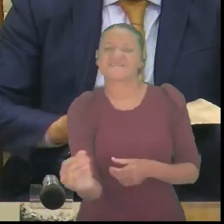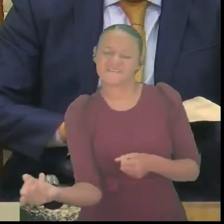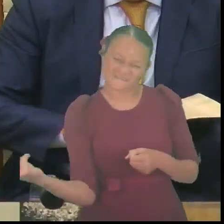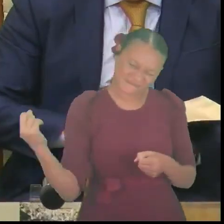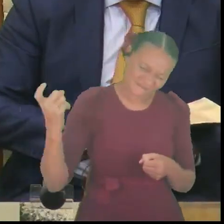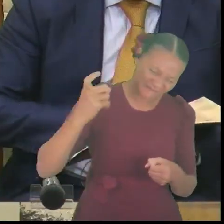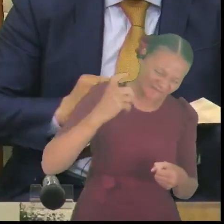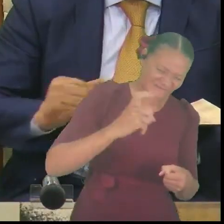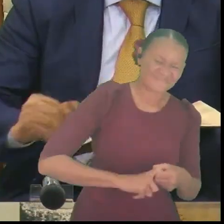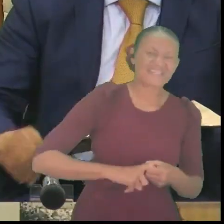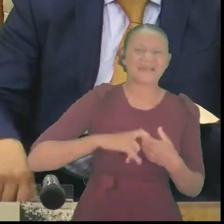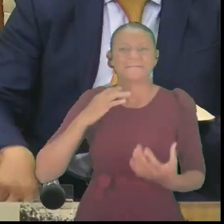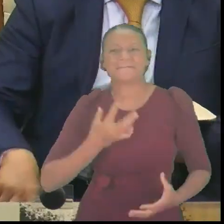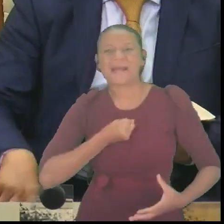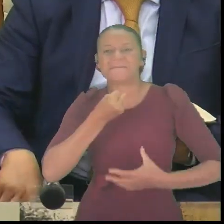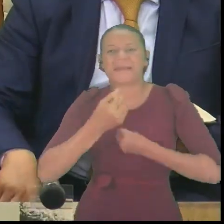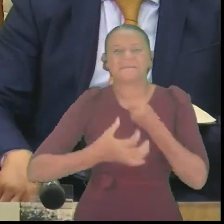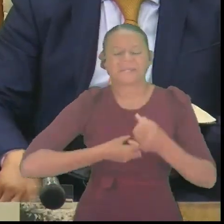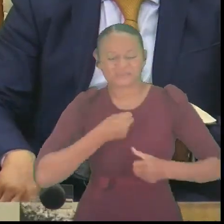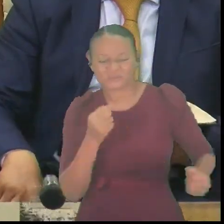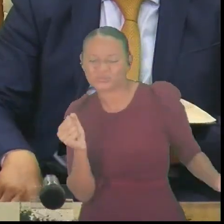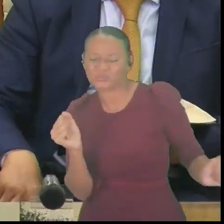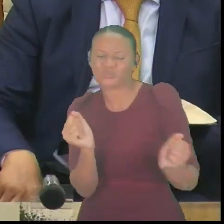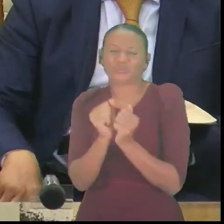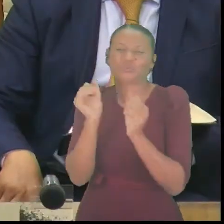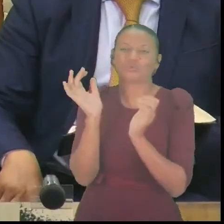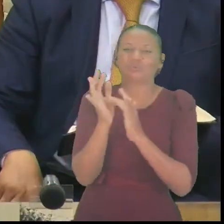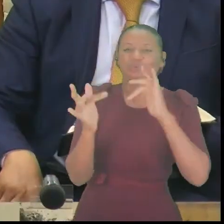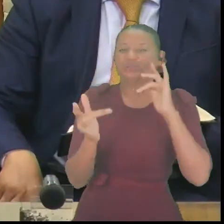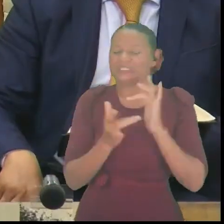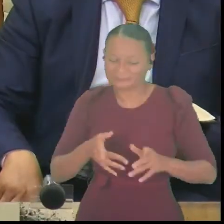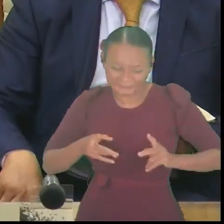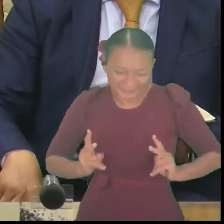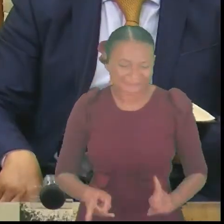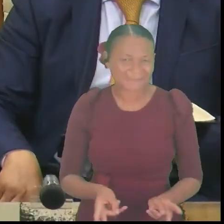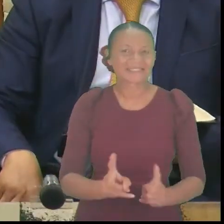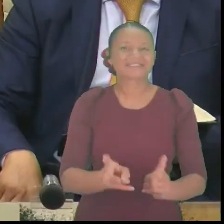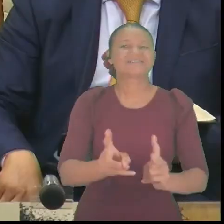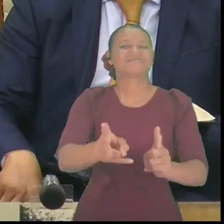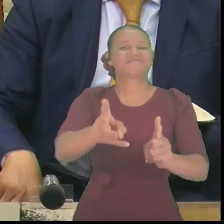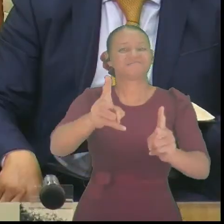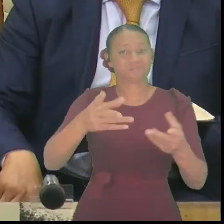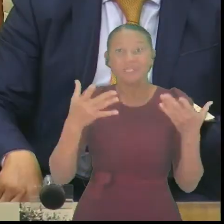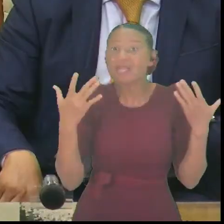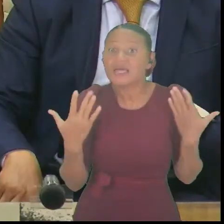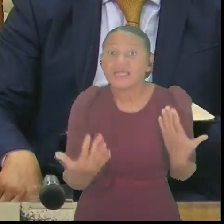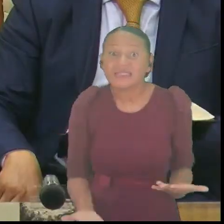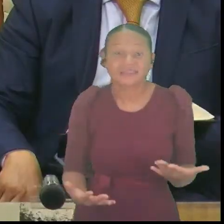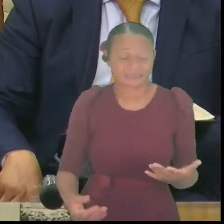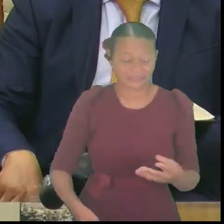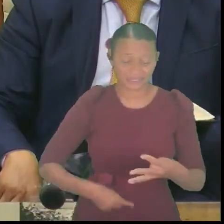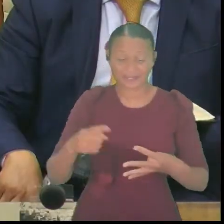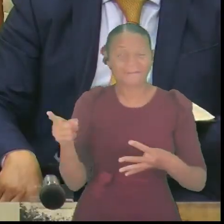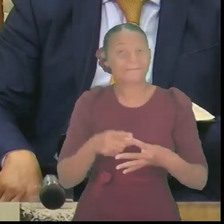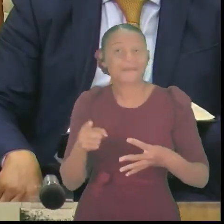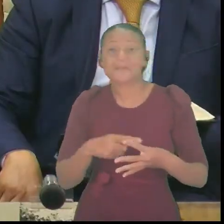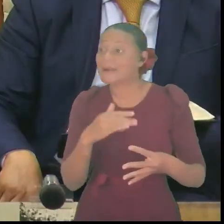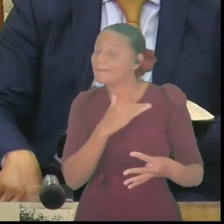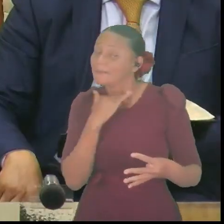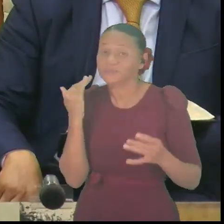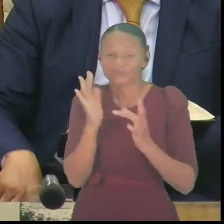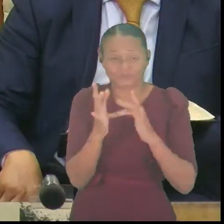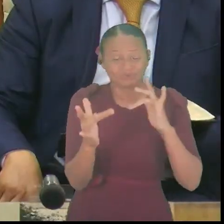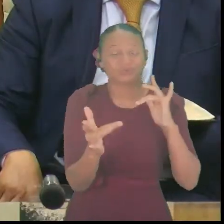para nos arrebatar e estarmos com Ele para todo sempre. Então a primeira morte que Jesus